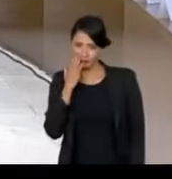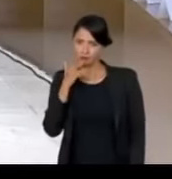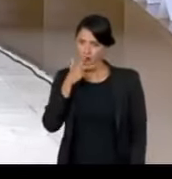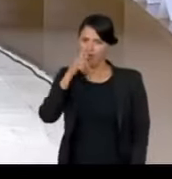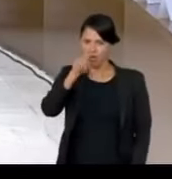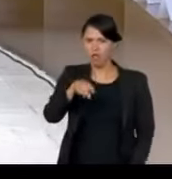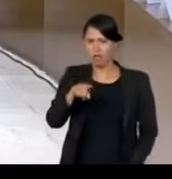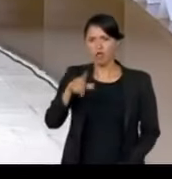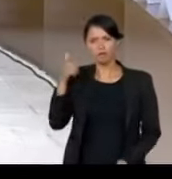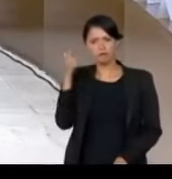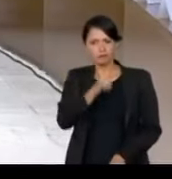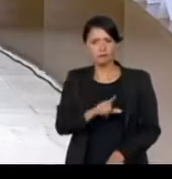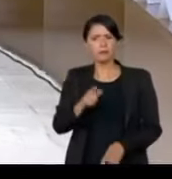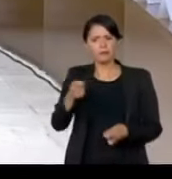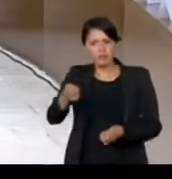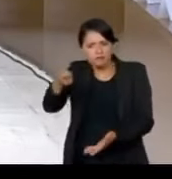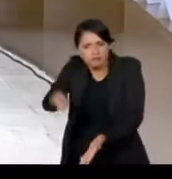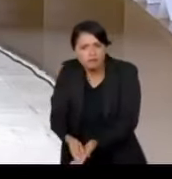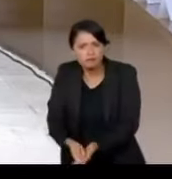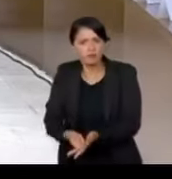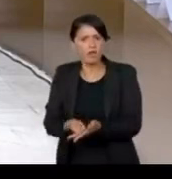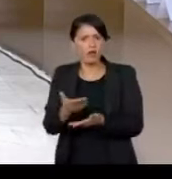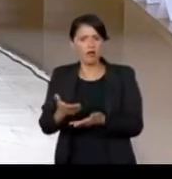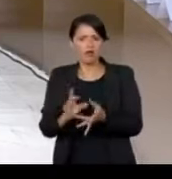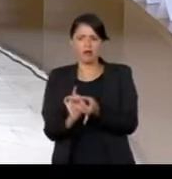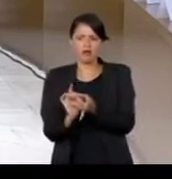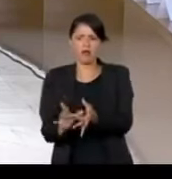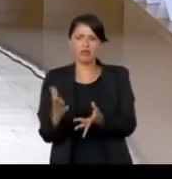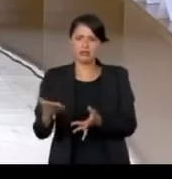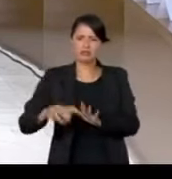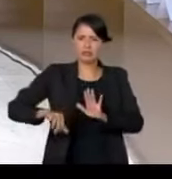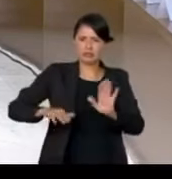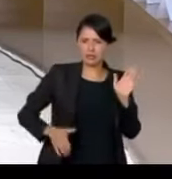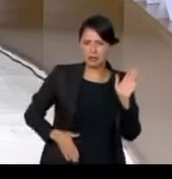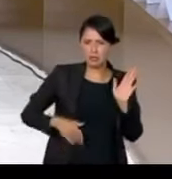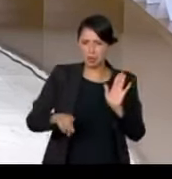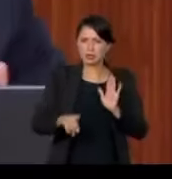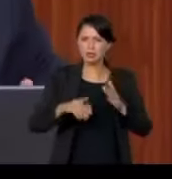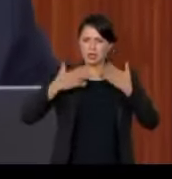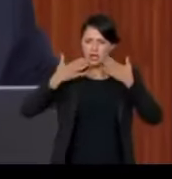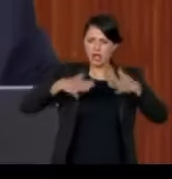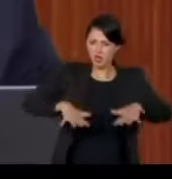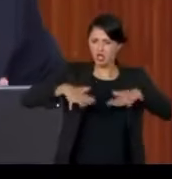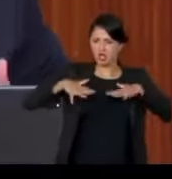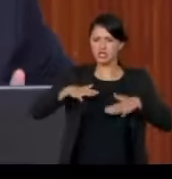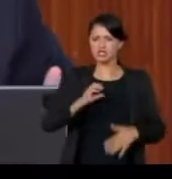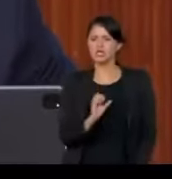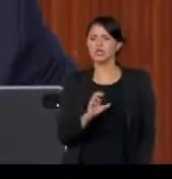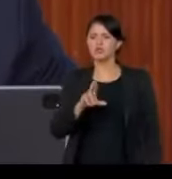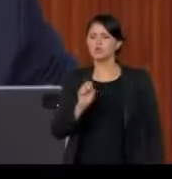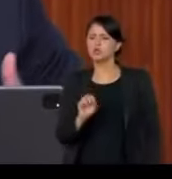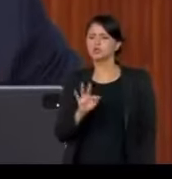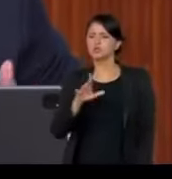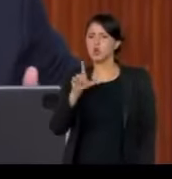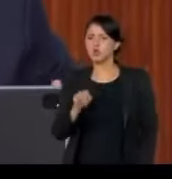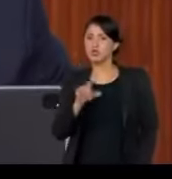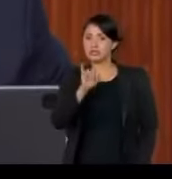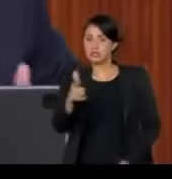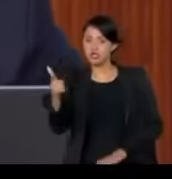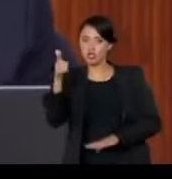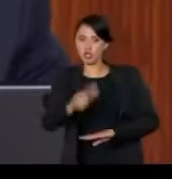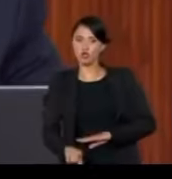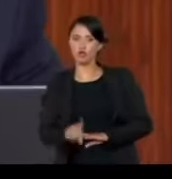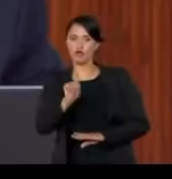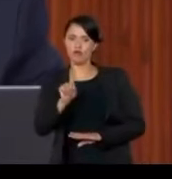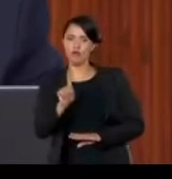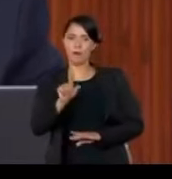coibir a liberação de criminosos em audiência de custódia quando eles são reincidentes, quando há habitualidade.